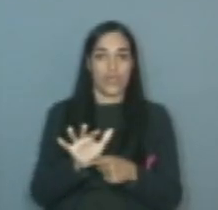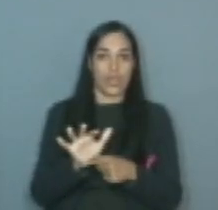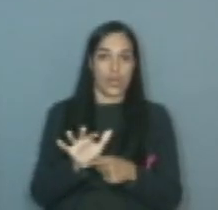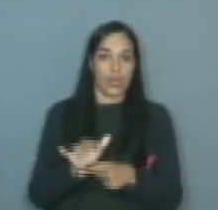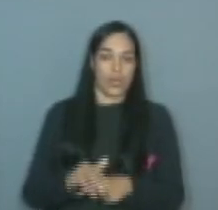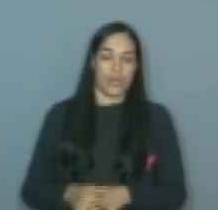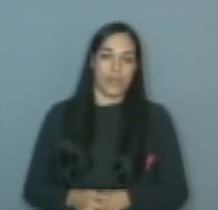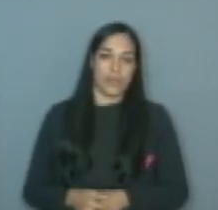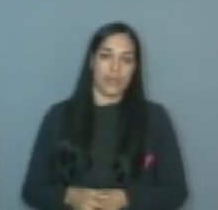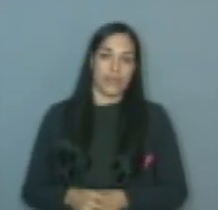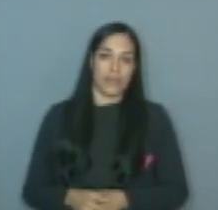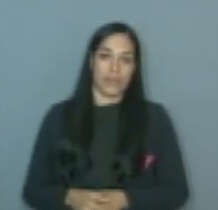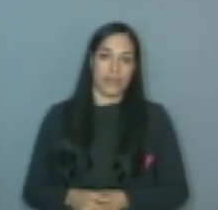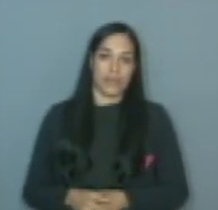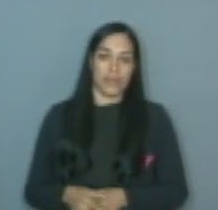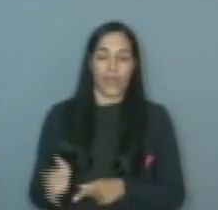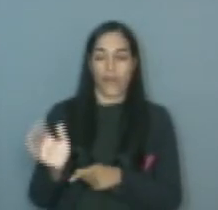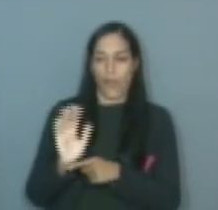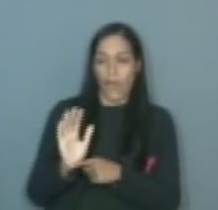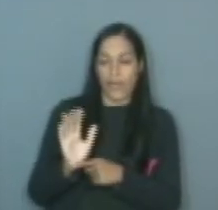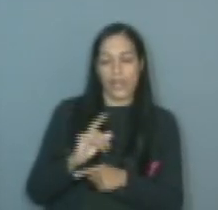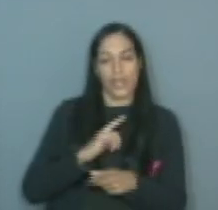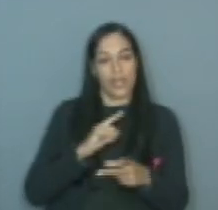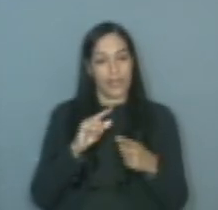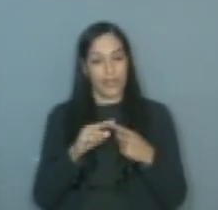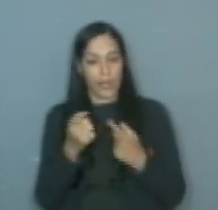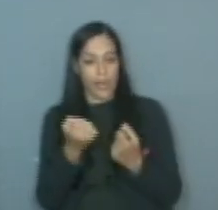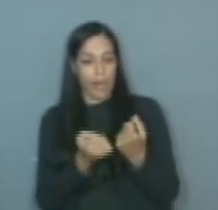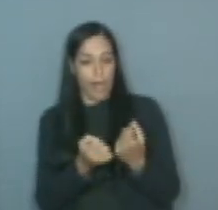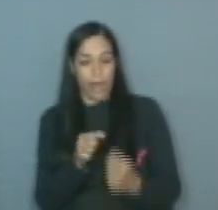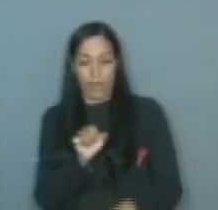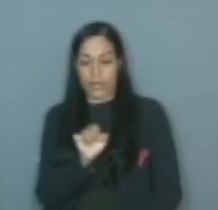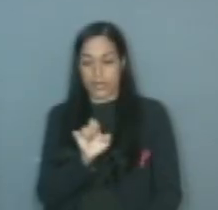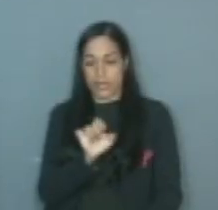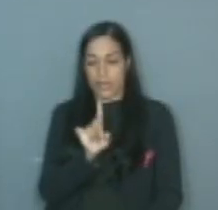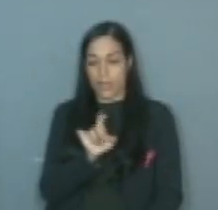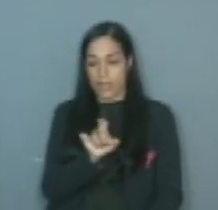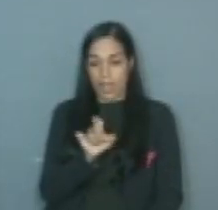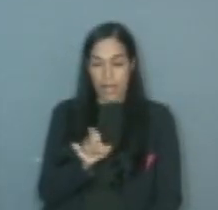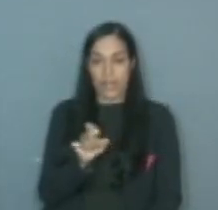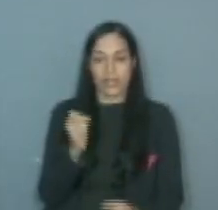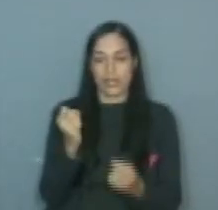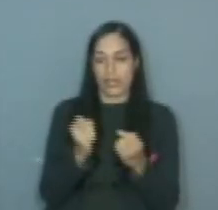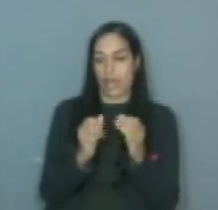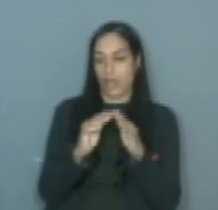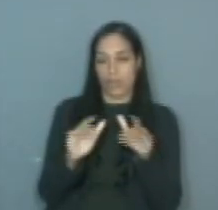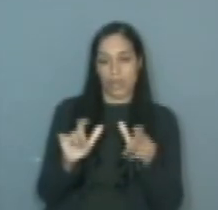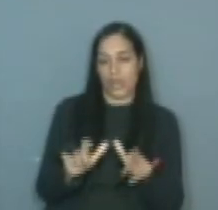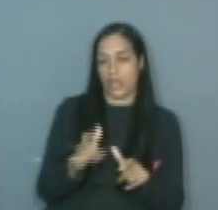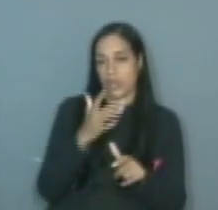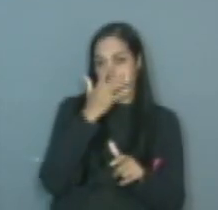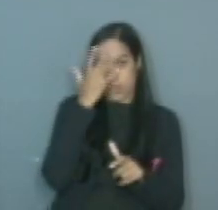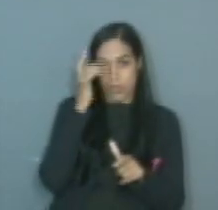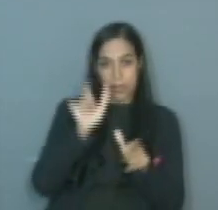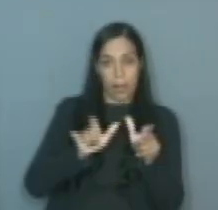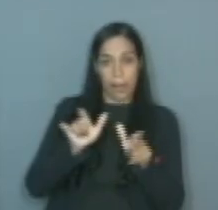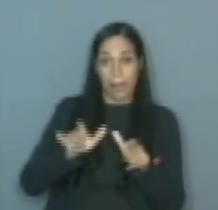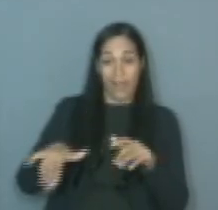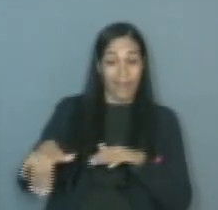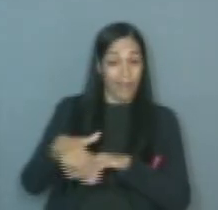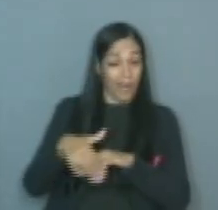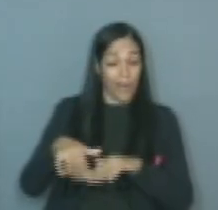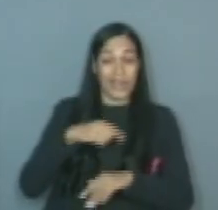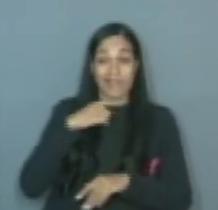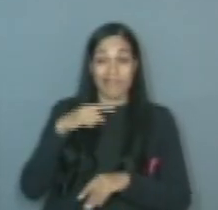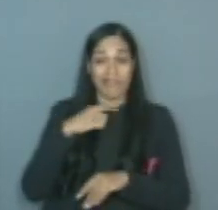rodou. Teve ainda o carro do SEDEX, teve ainda carro de moradores, enfim, a rua é intrafegável.